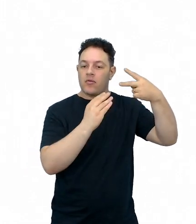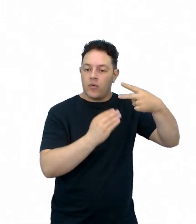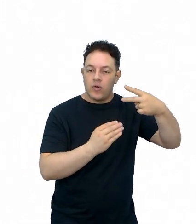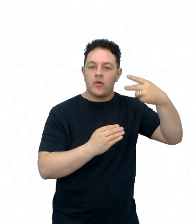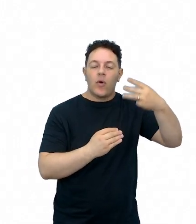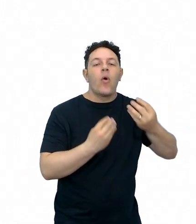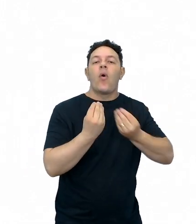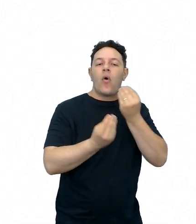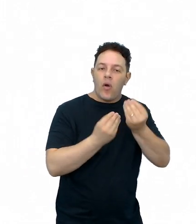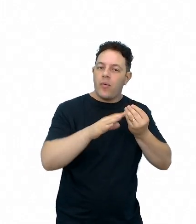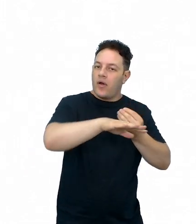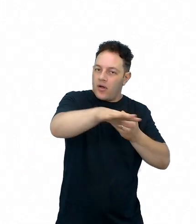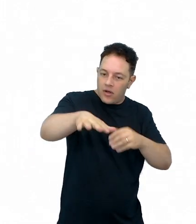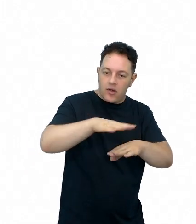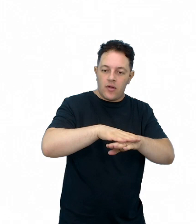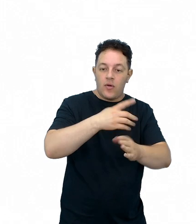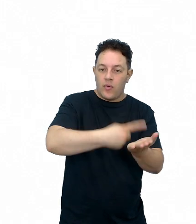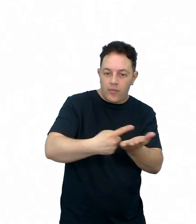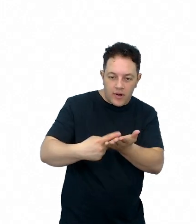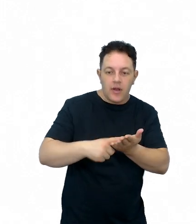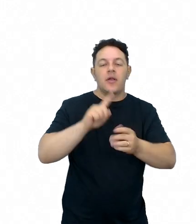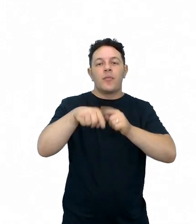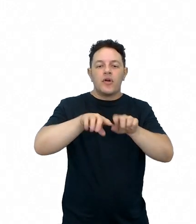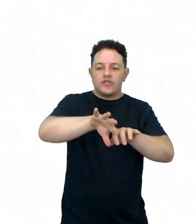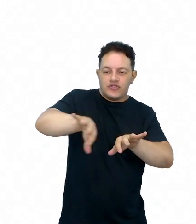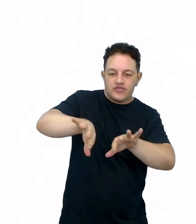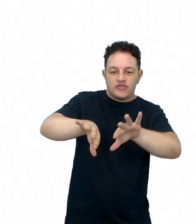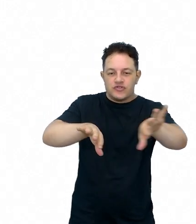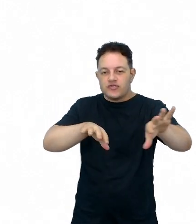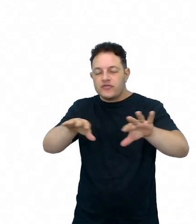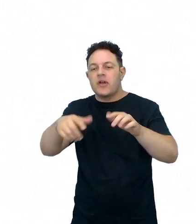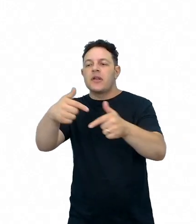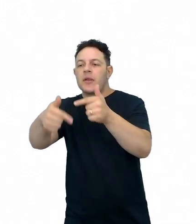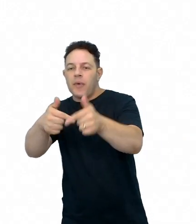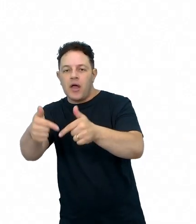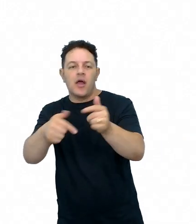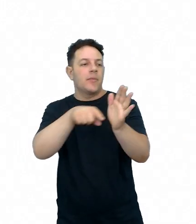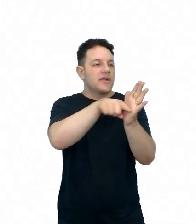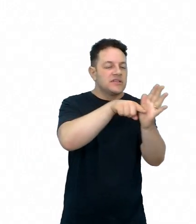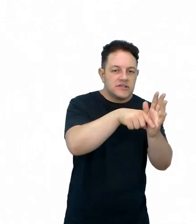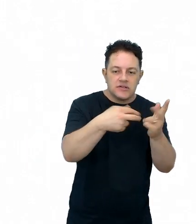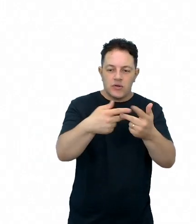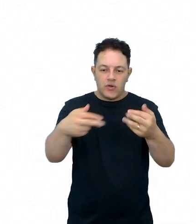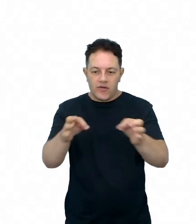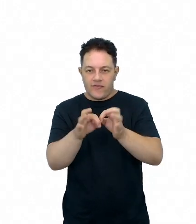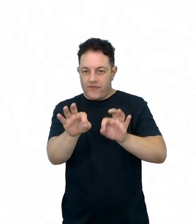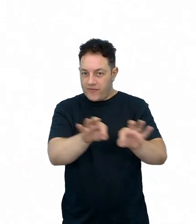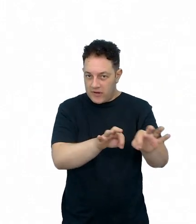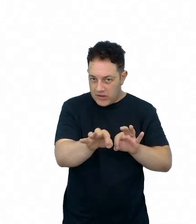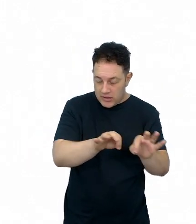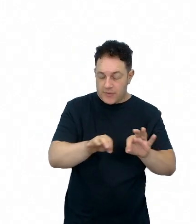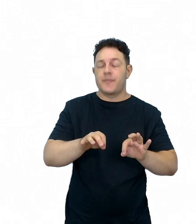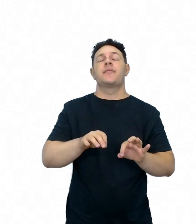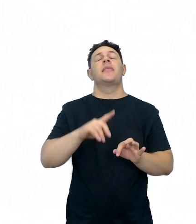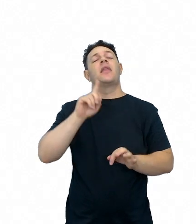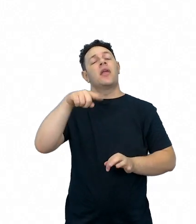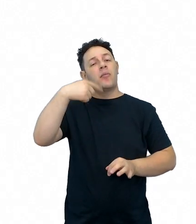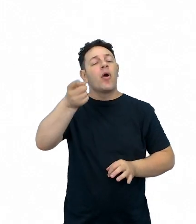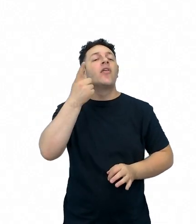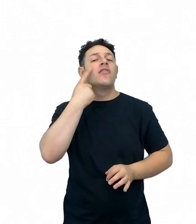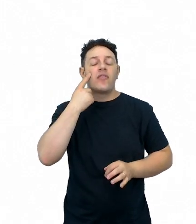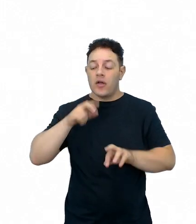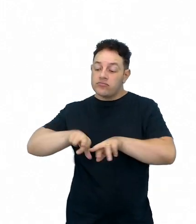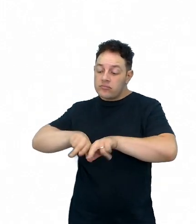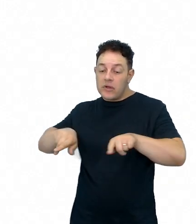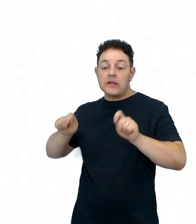nós fazemos todos juntos uma divisão do trabalho, da pesquisa, tá? E a gente olha quais são os